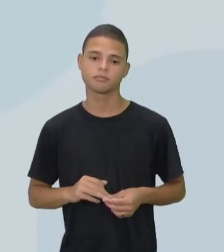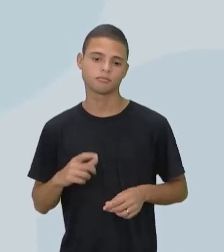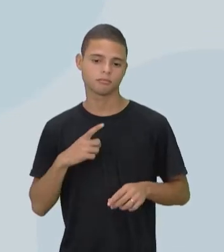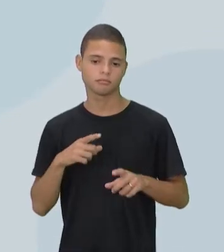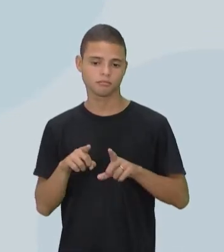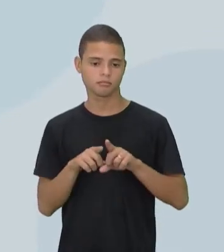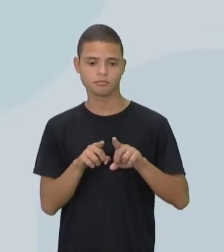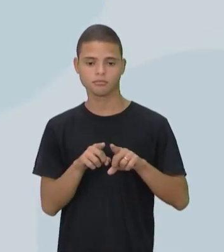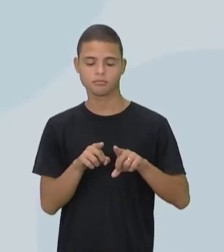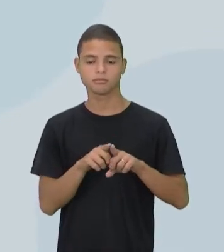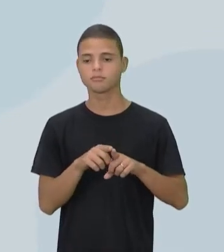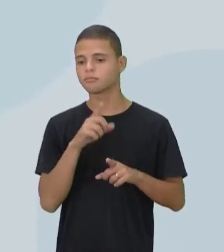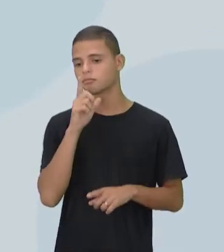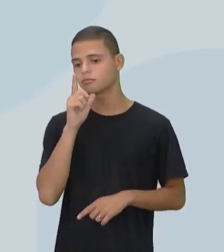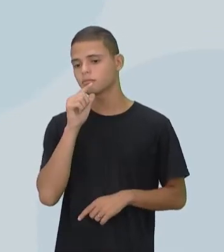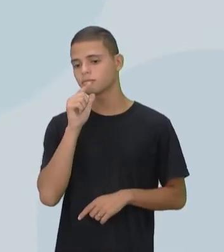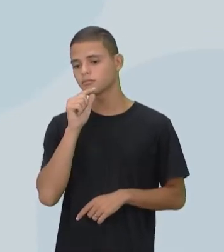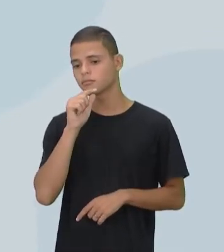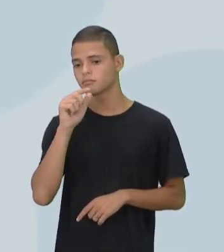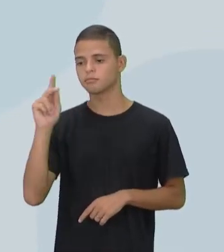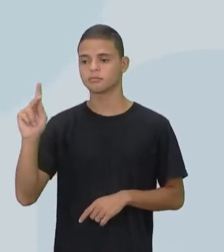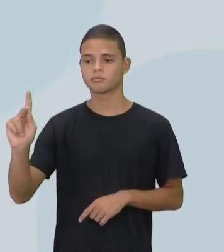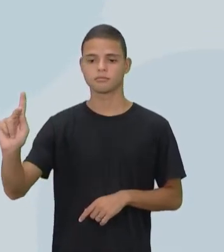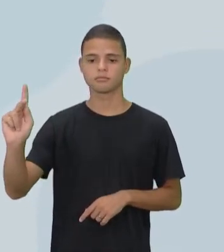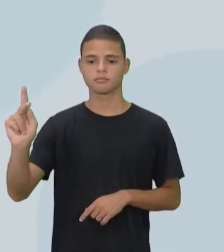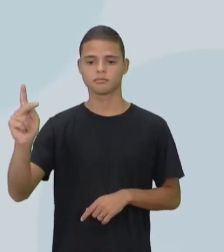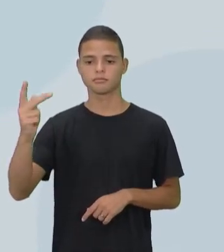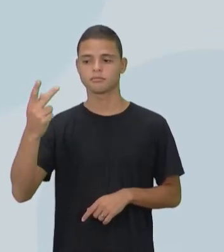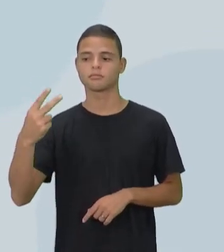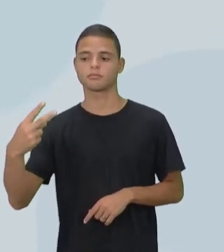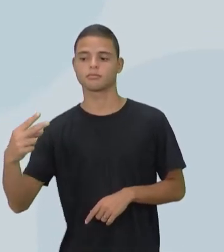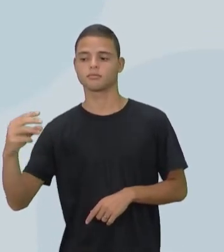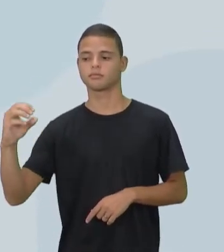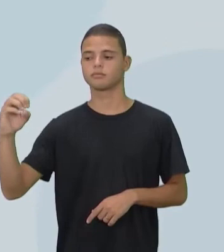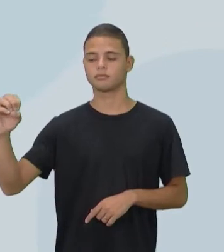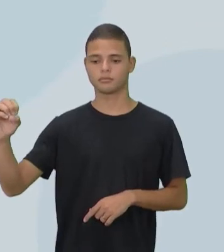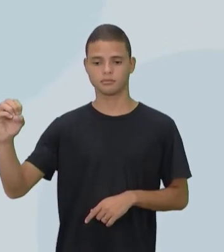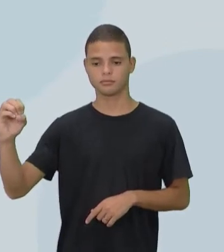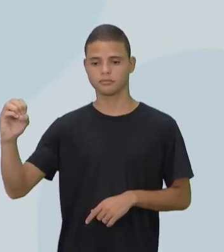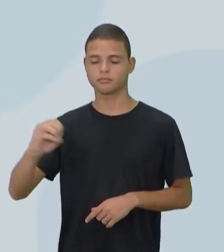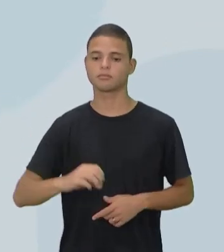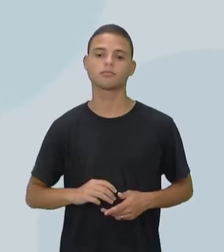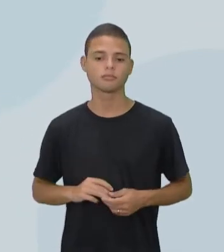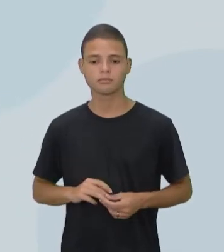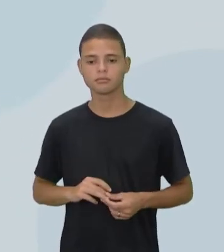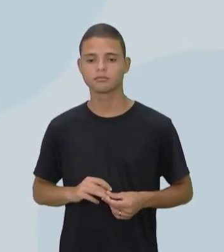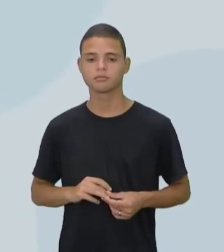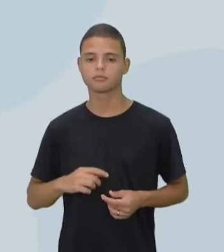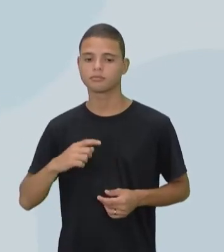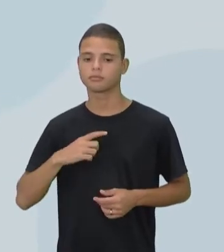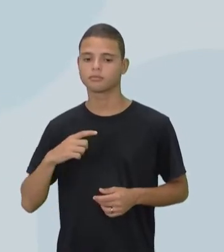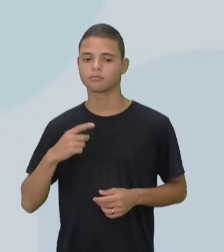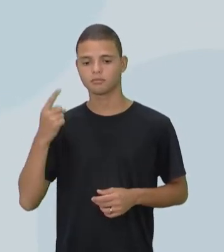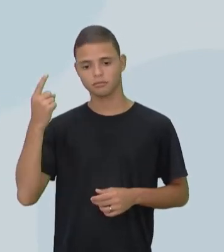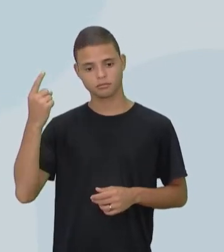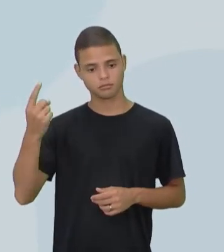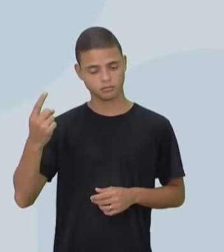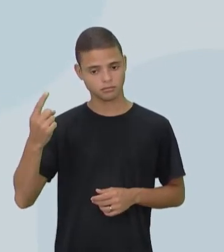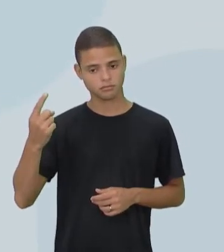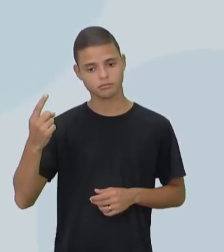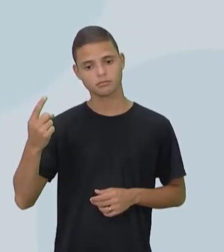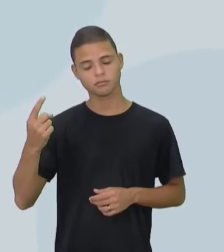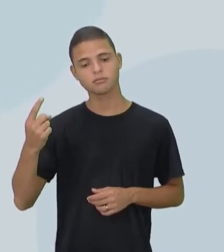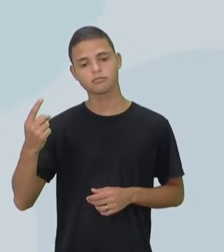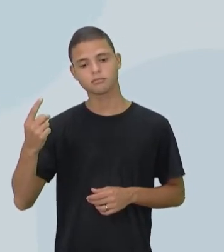água, dióxido de hidrogênio, substância representada pela forma H2O. Uma partícula da água, você pode observar